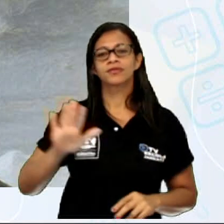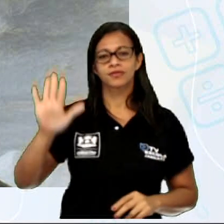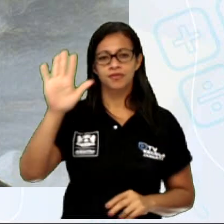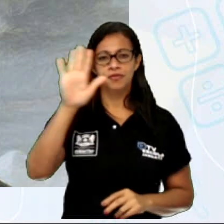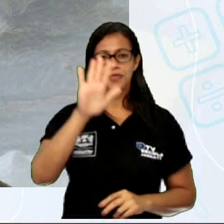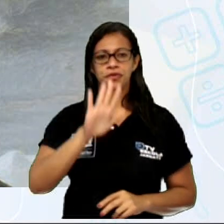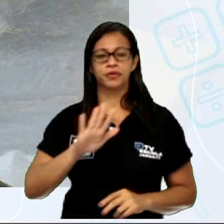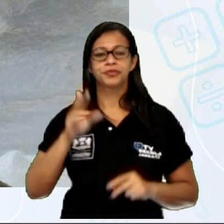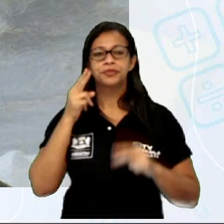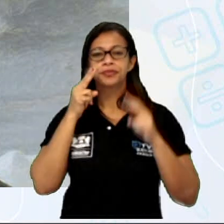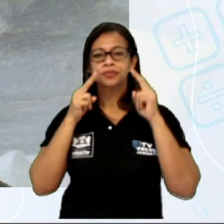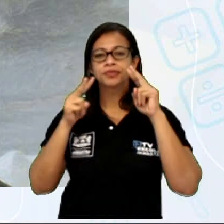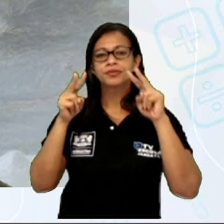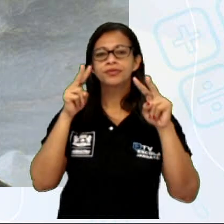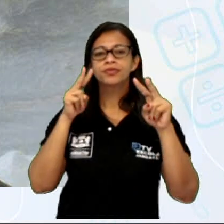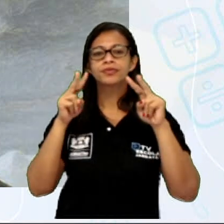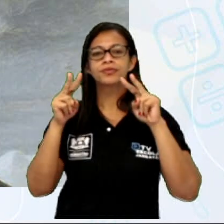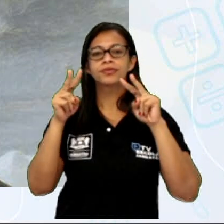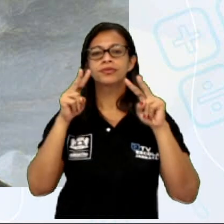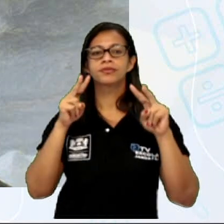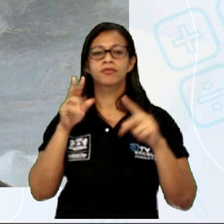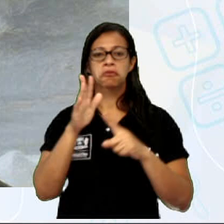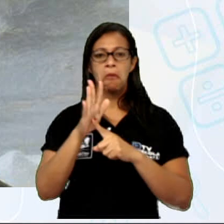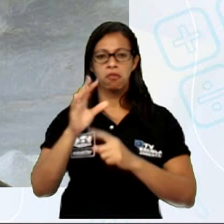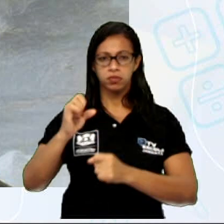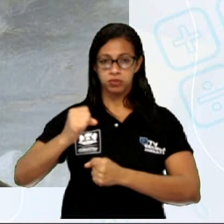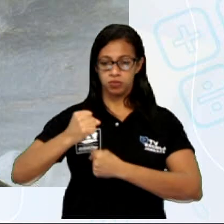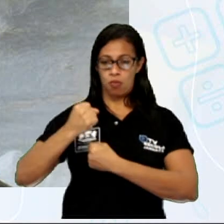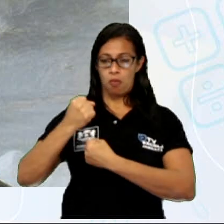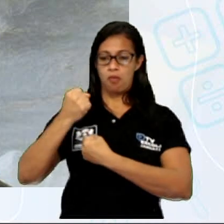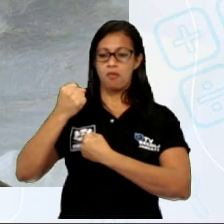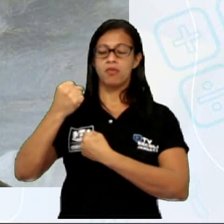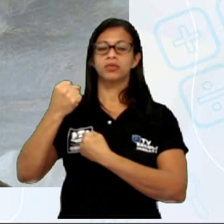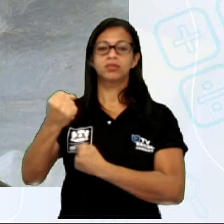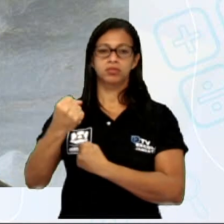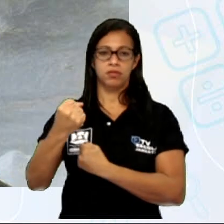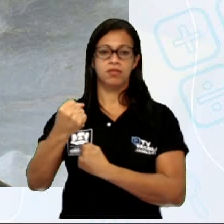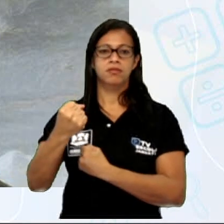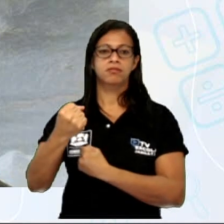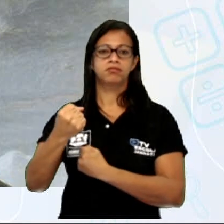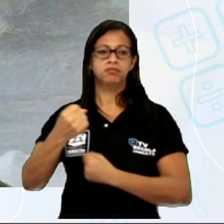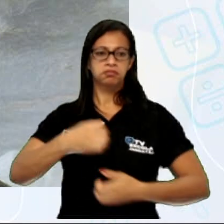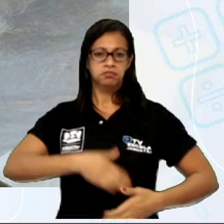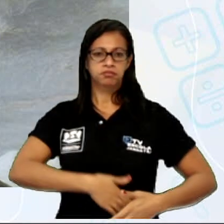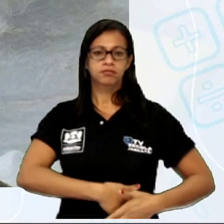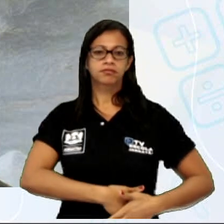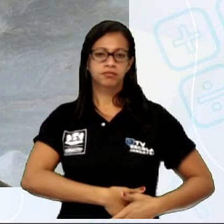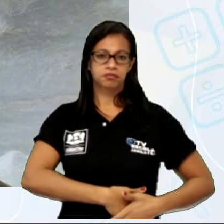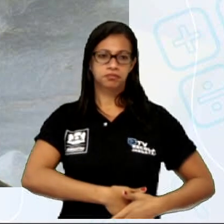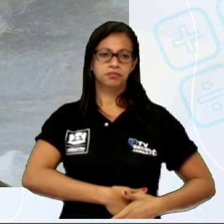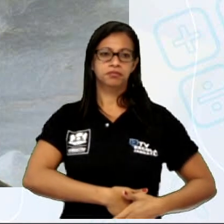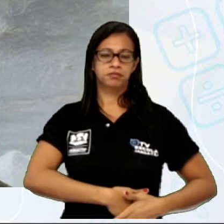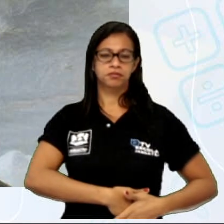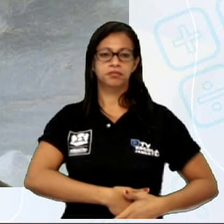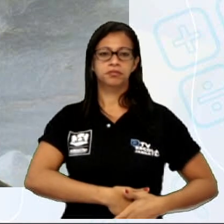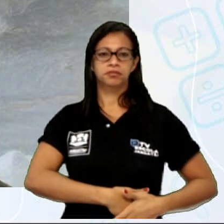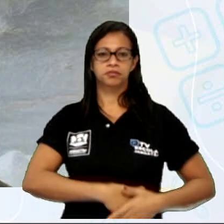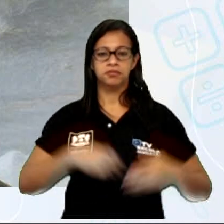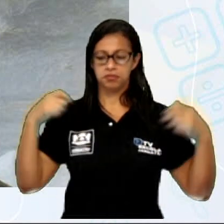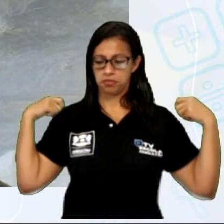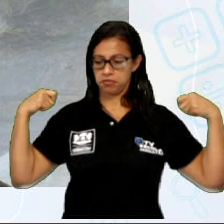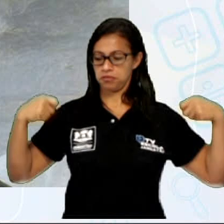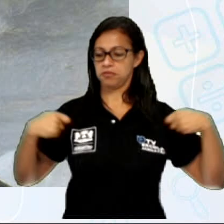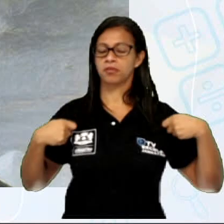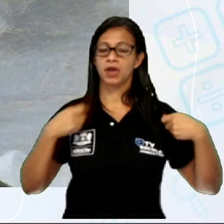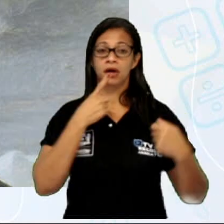imagem aqui ela é muito poderosa, né? Você vê todo o esplendor de Napoleão aqui, né? Esse manto vermelho, o